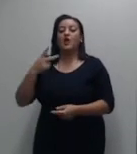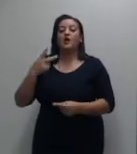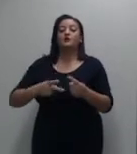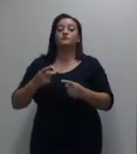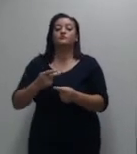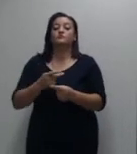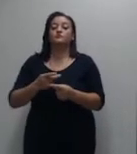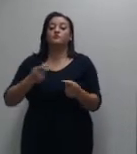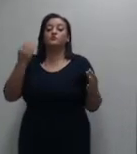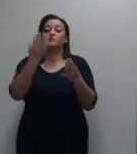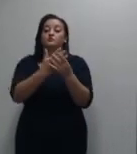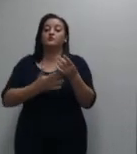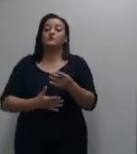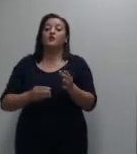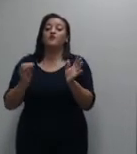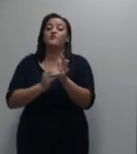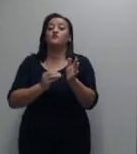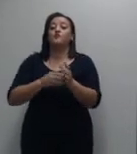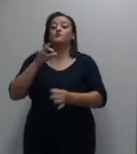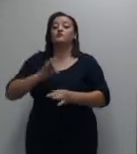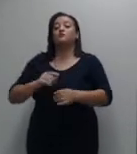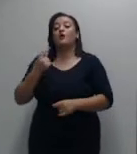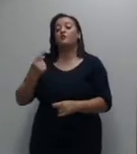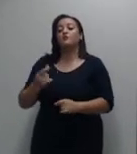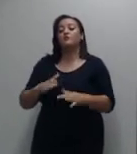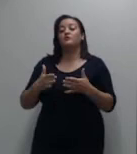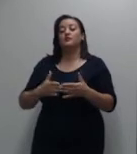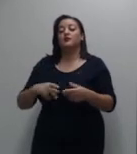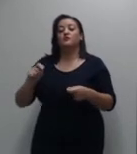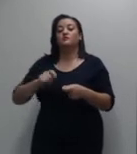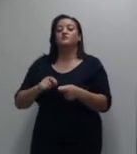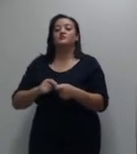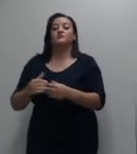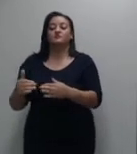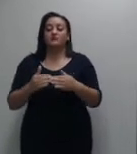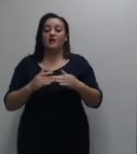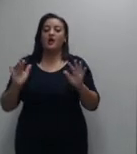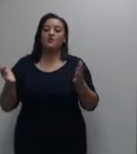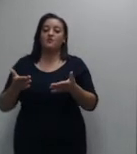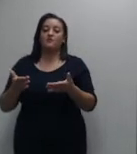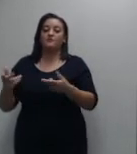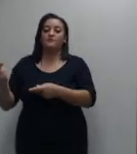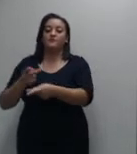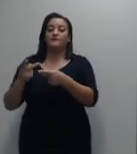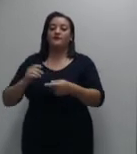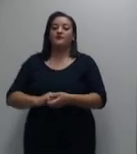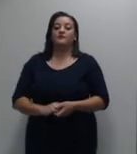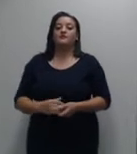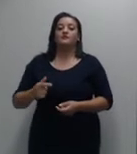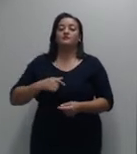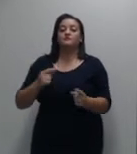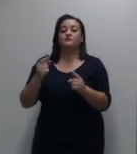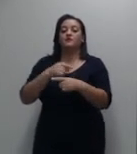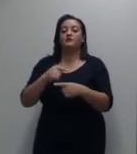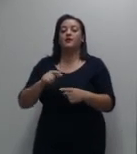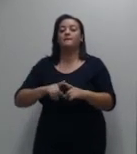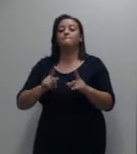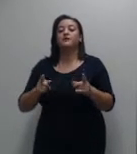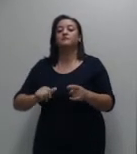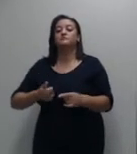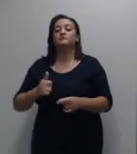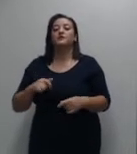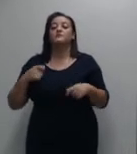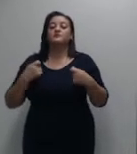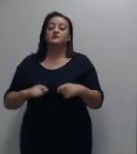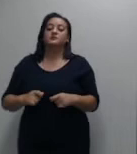embaixo falta julgar um aí nós fizemos ele ficou gordo agora você lencinho Eu não sou contra mas primeiro tem que se jogar